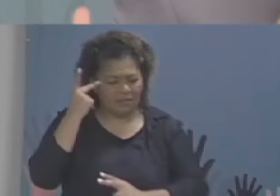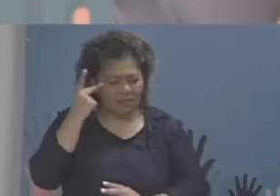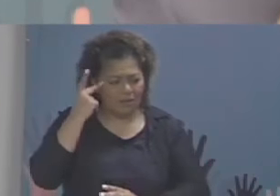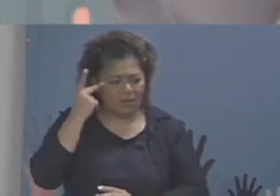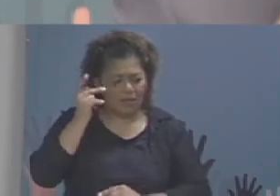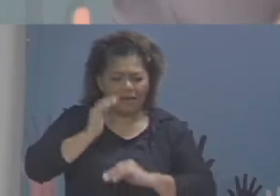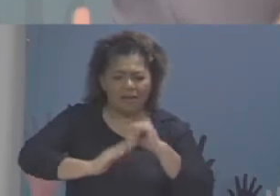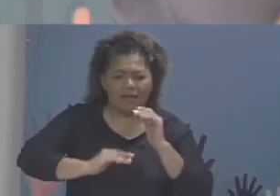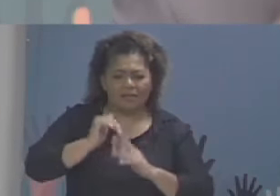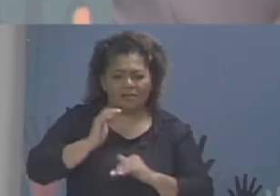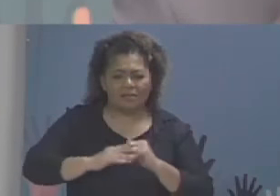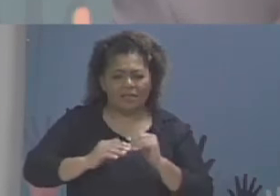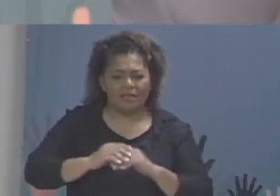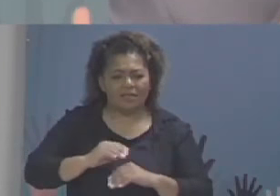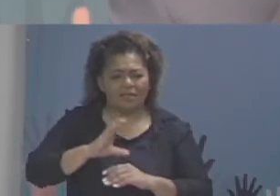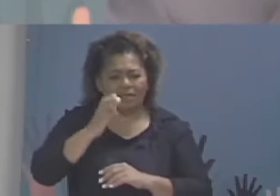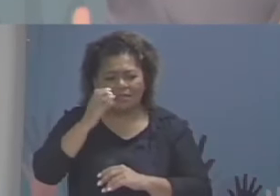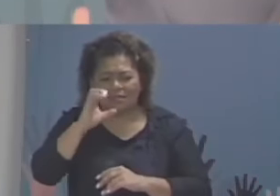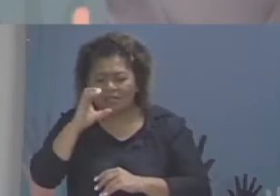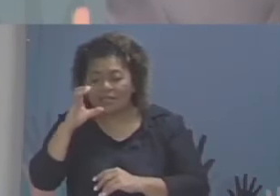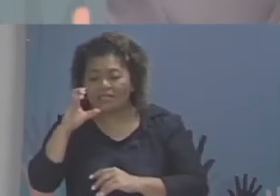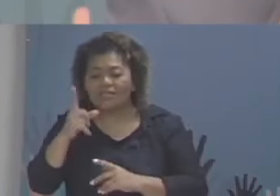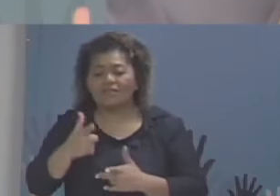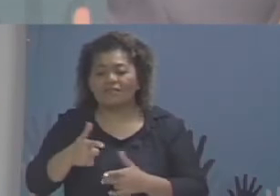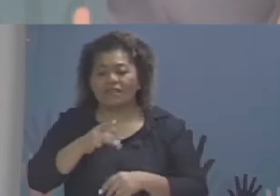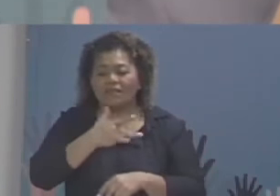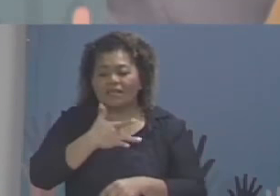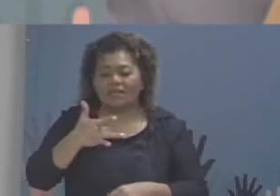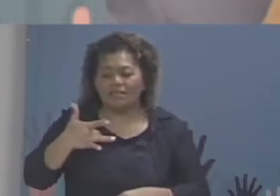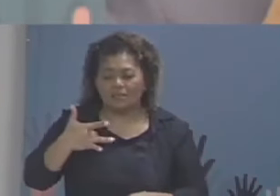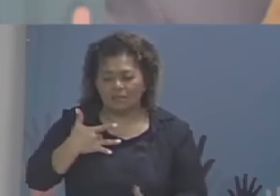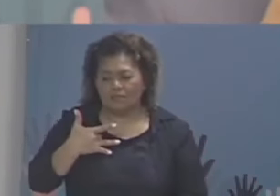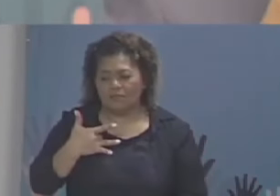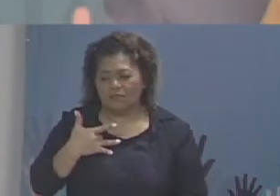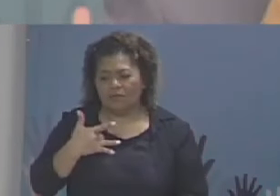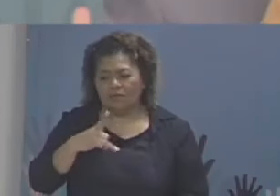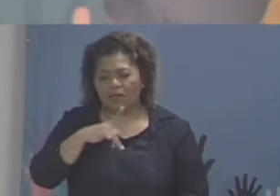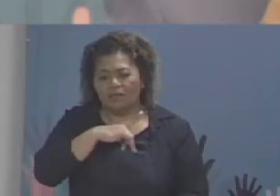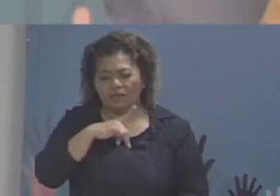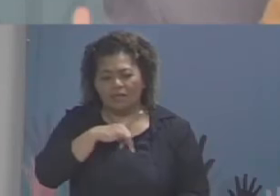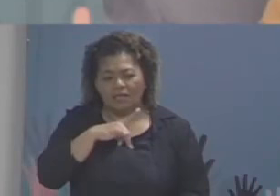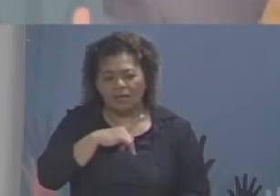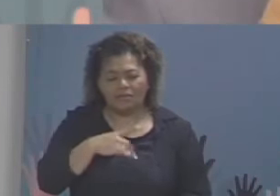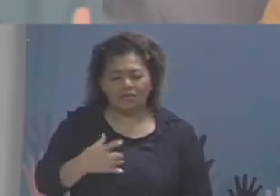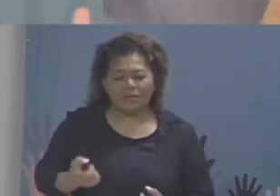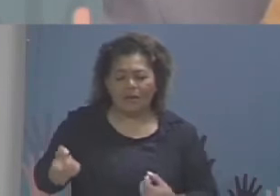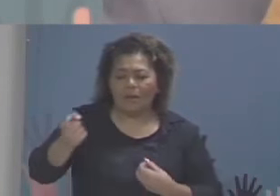evidências científicas na saúde, como foi citado aqui hoje, nós temos, inclusive,